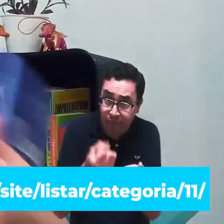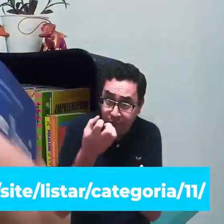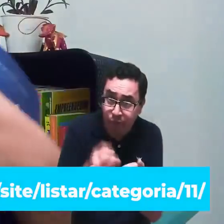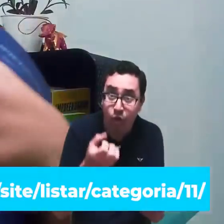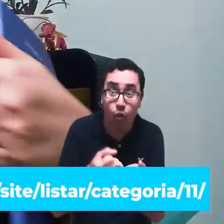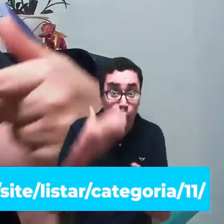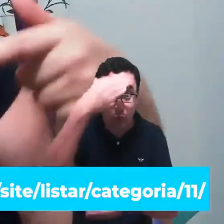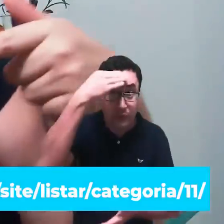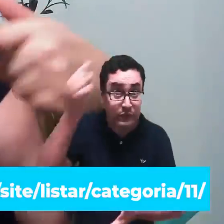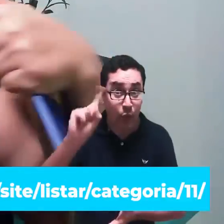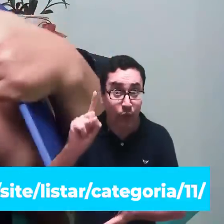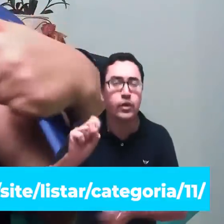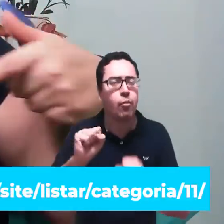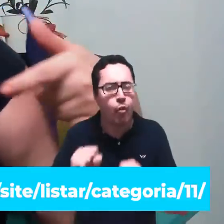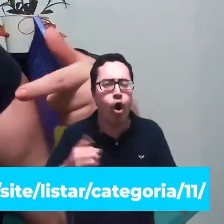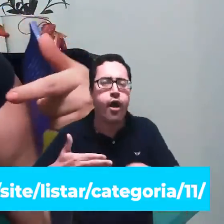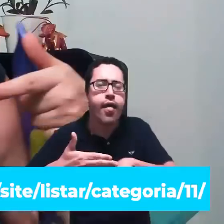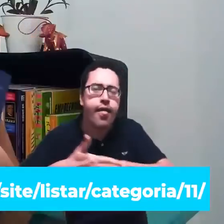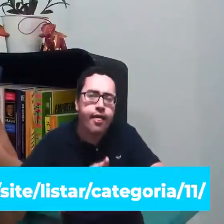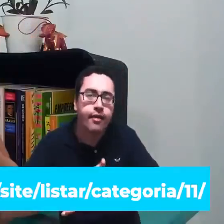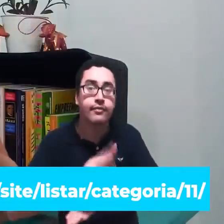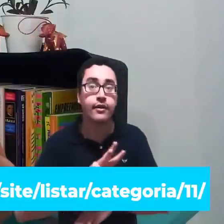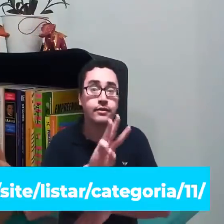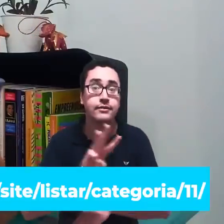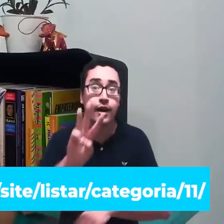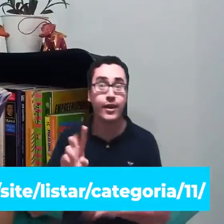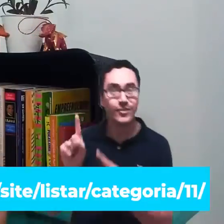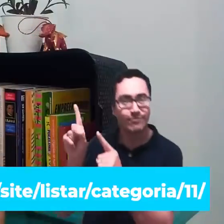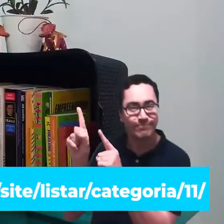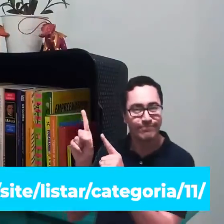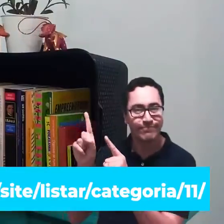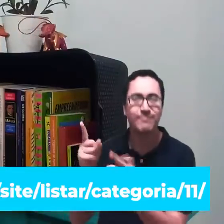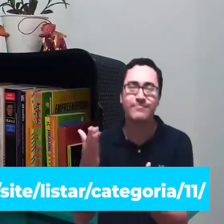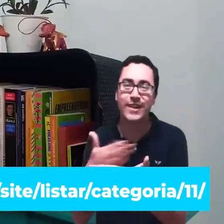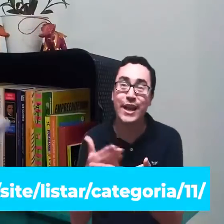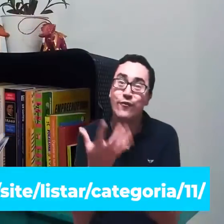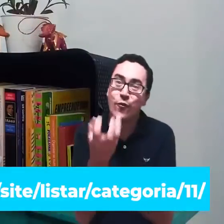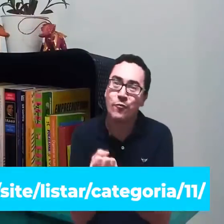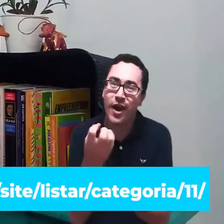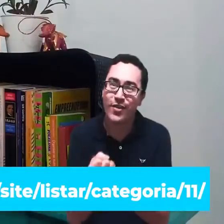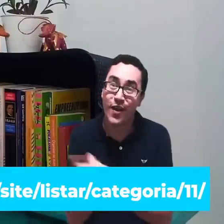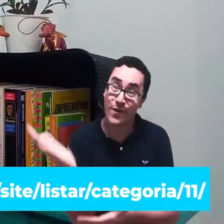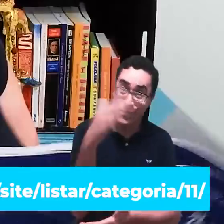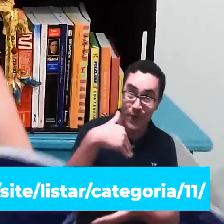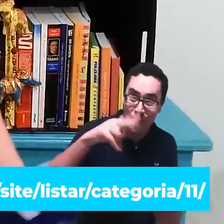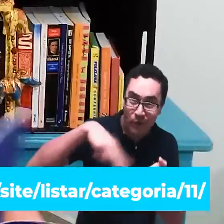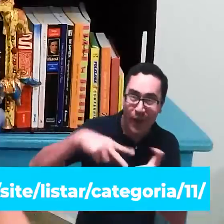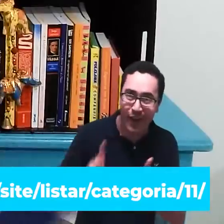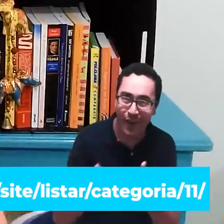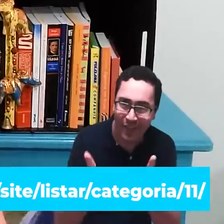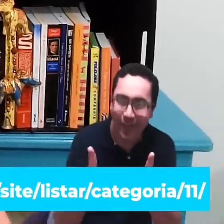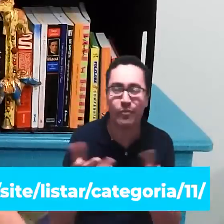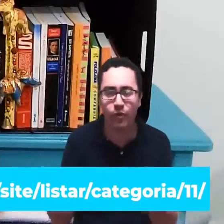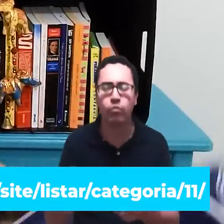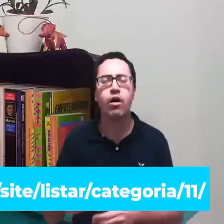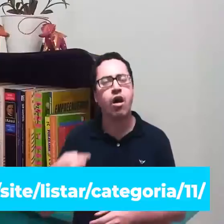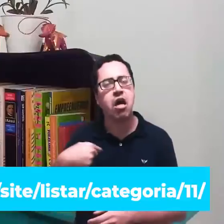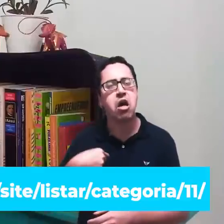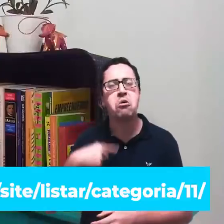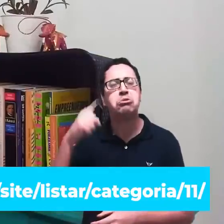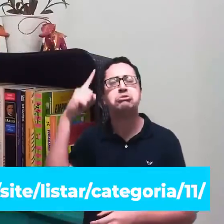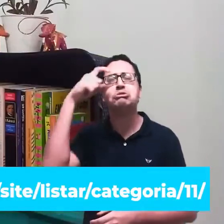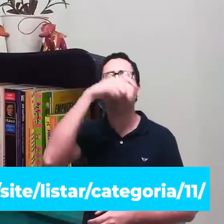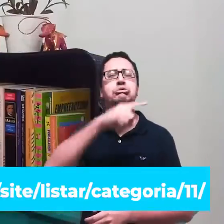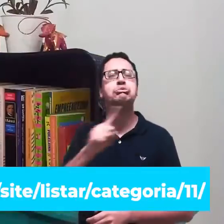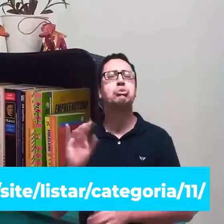entrar nesse endereço aqui de baixo e fazer o download. Vamos para a nossa leitura? Sem dificuldades,